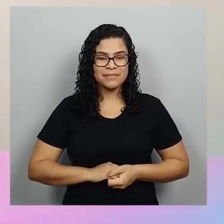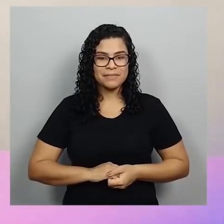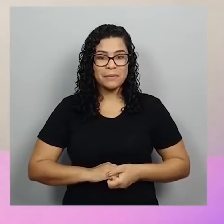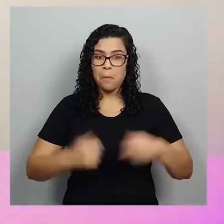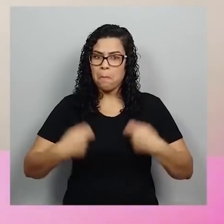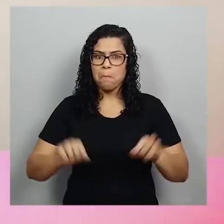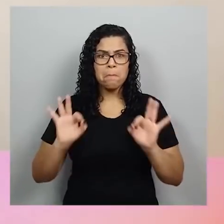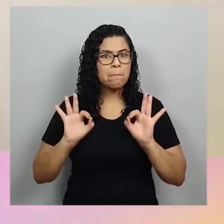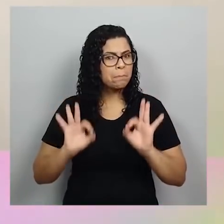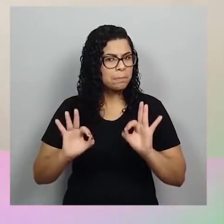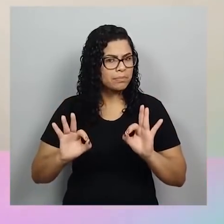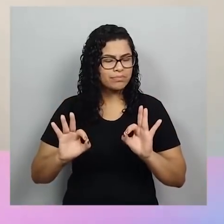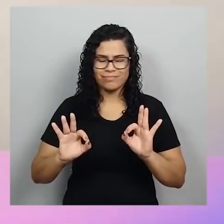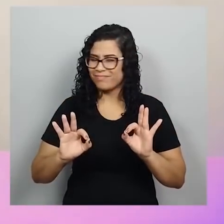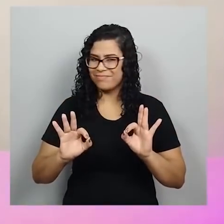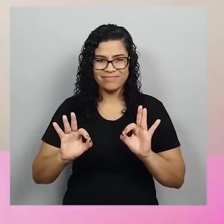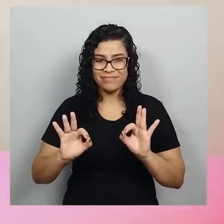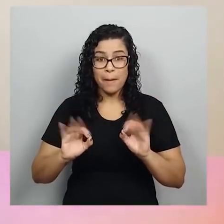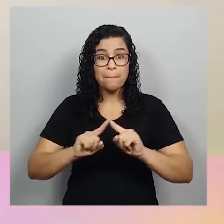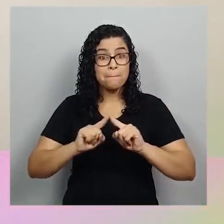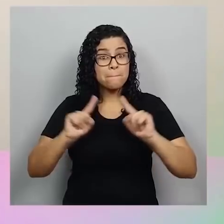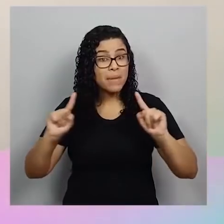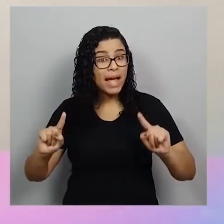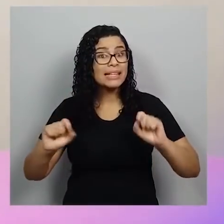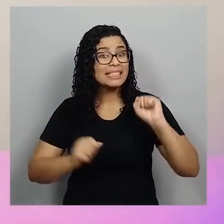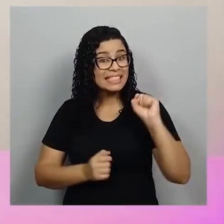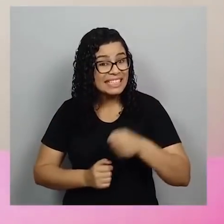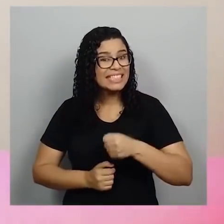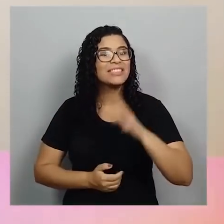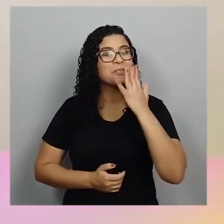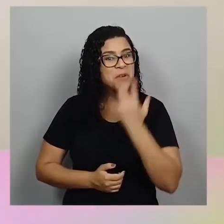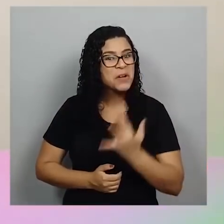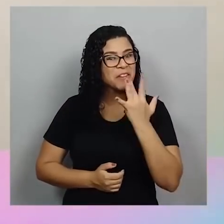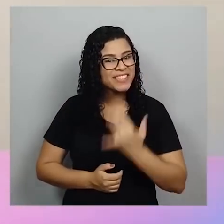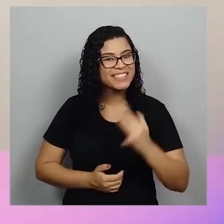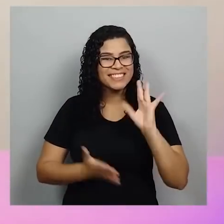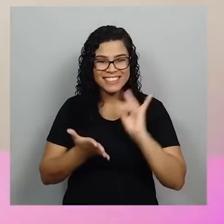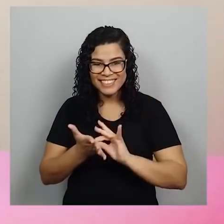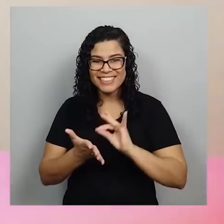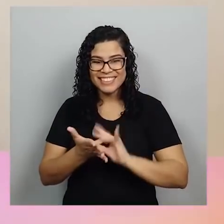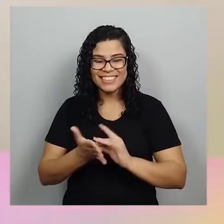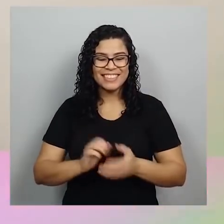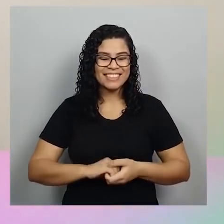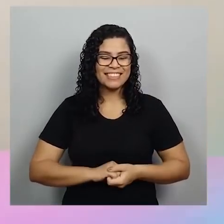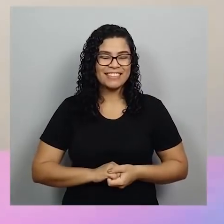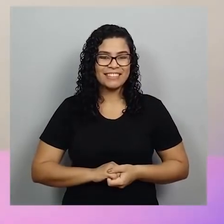Não precisa ficar certinho, mas precisa ficar tudo colorido e